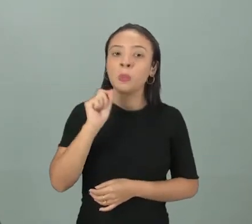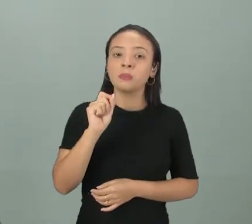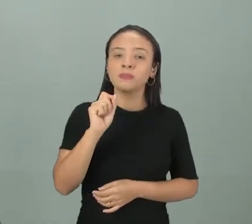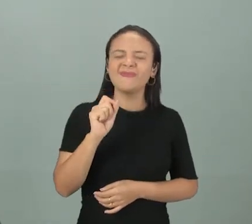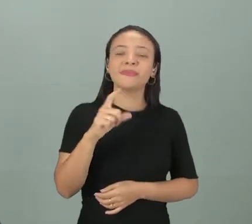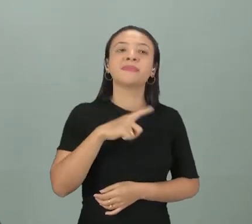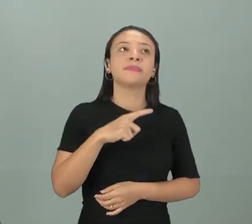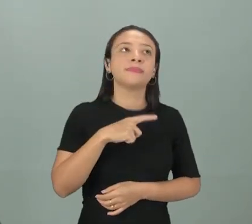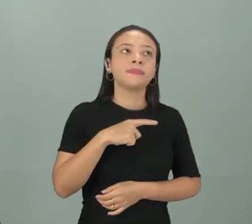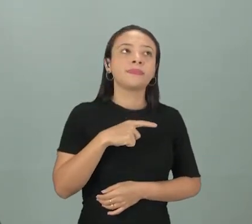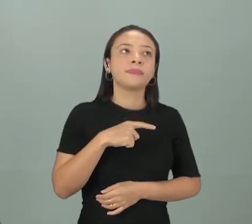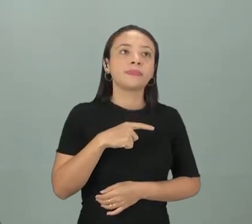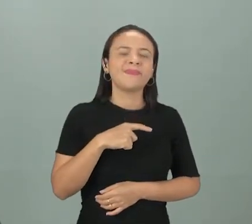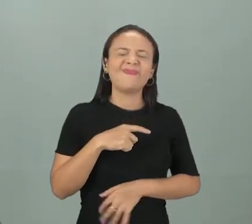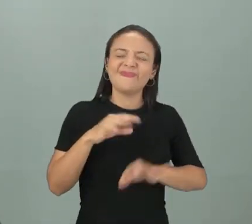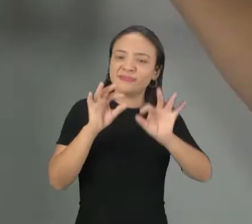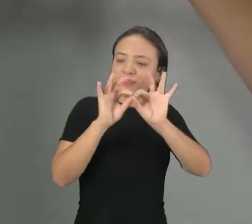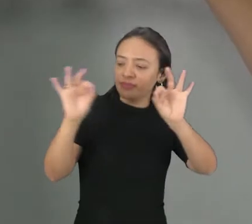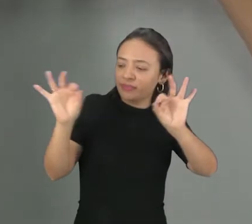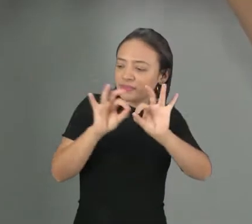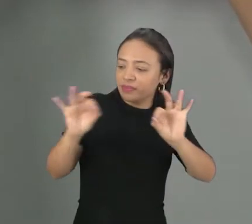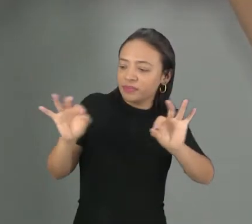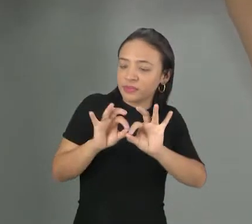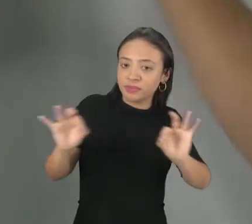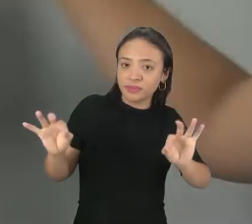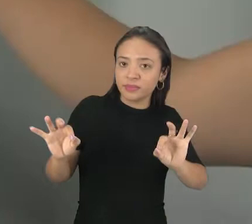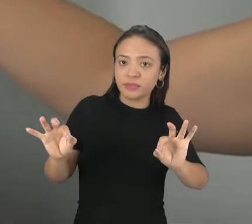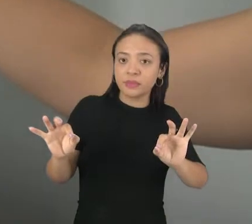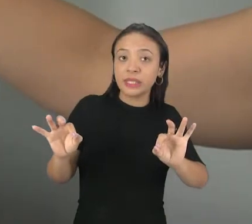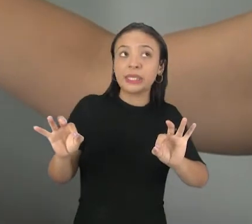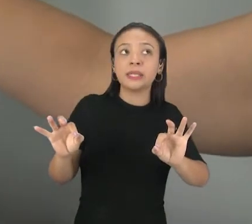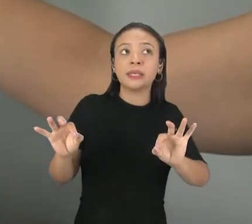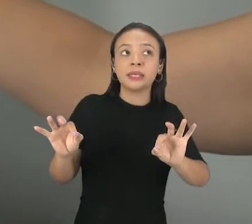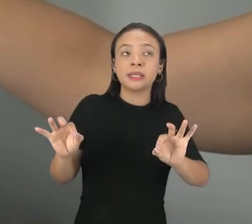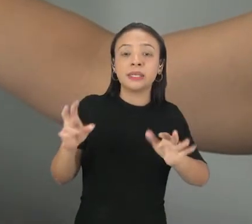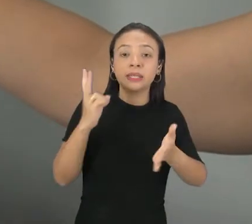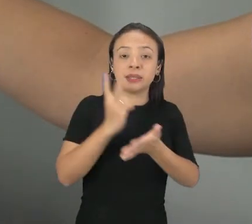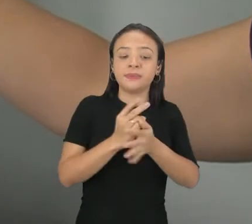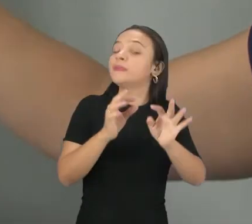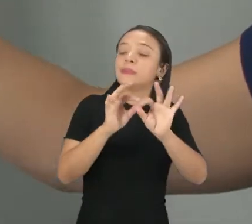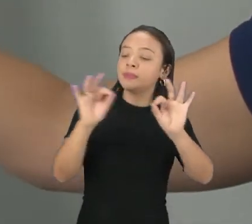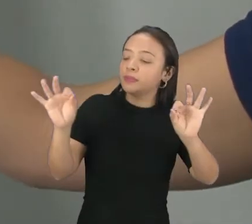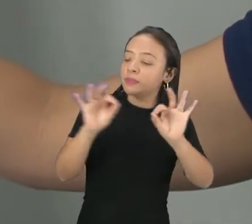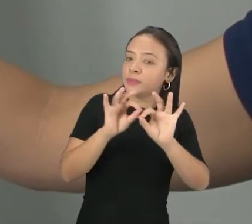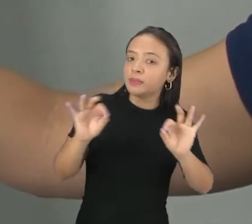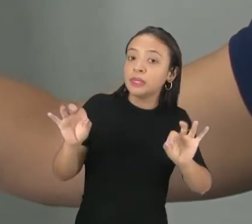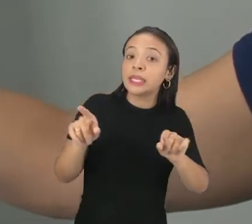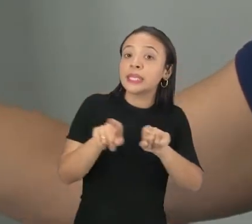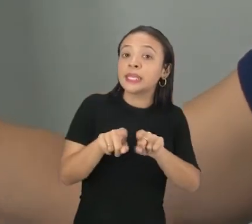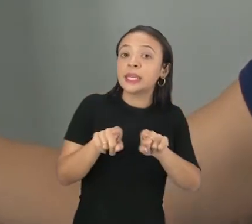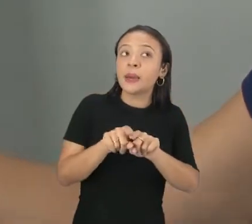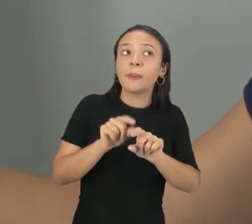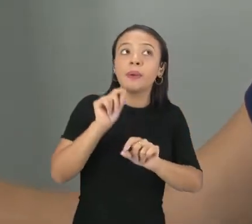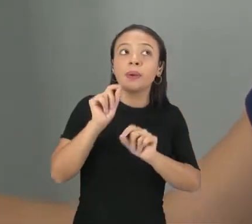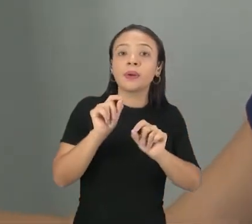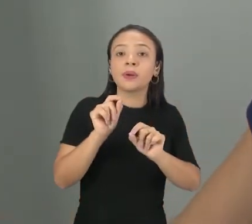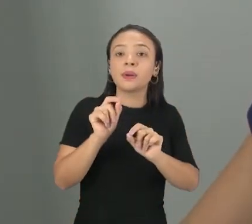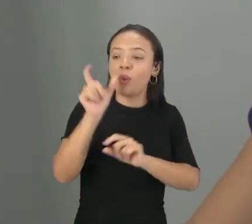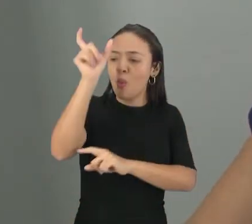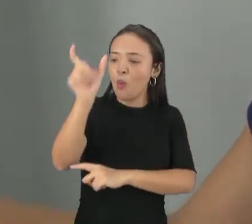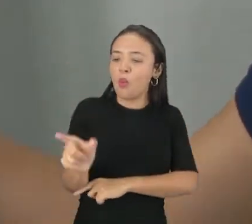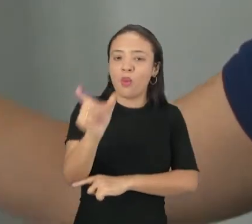por linhas Olhem só por linha na horizontal e ela é compostas